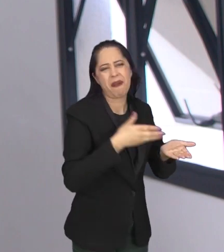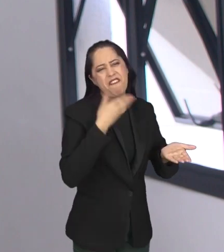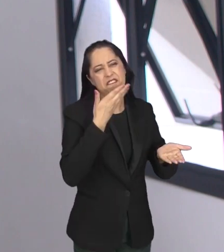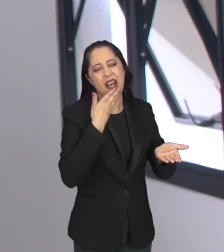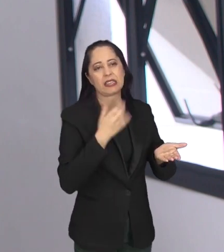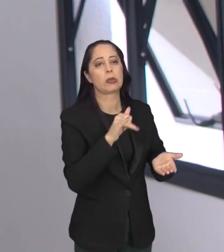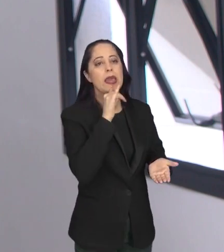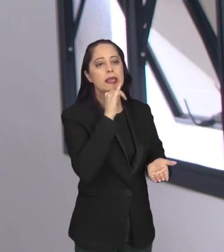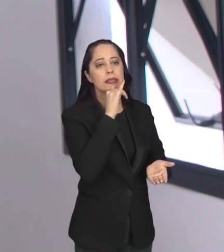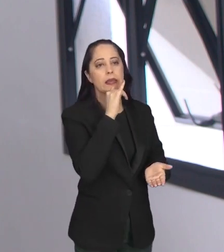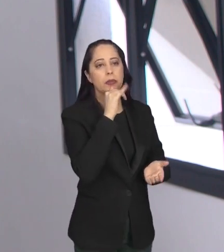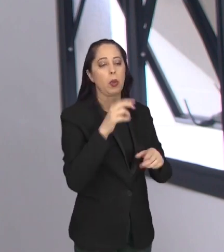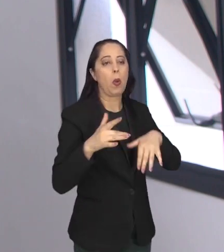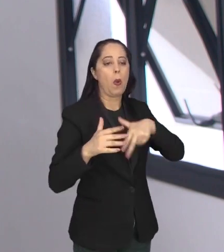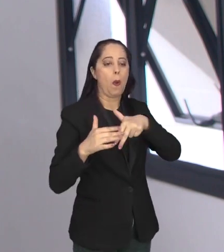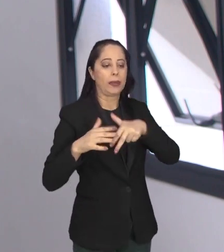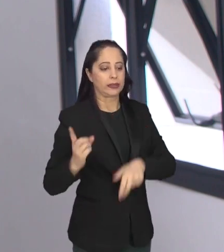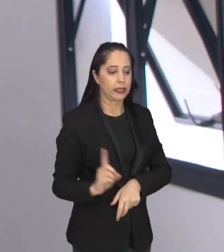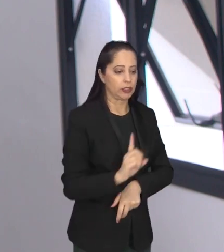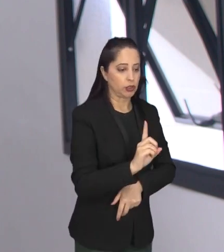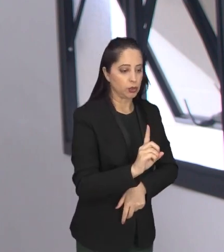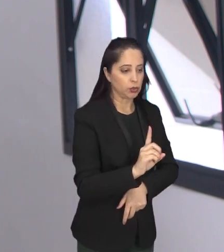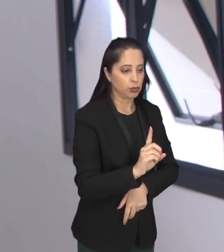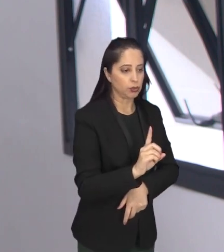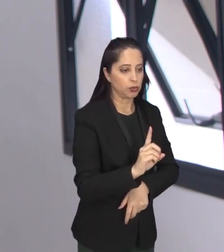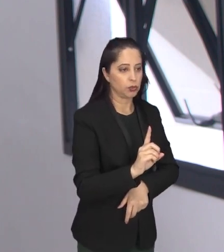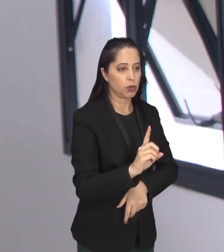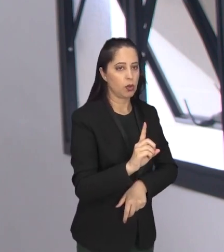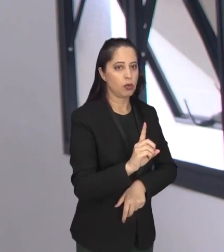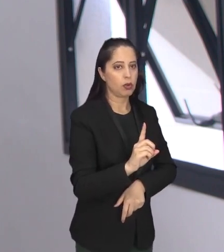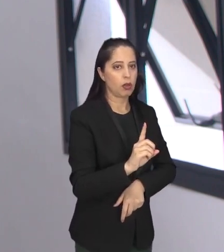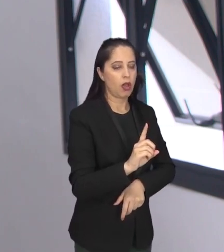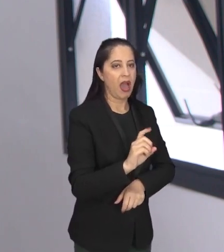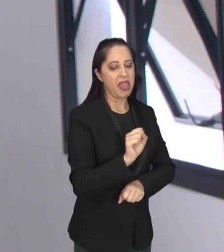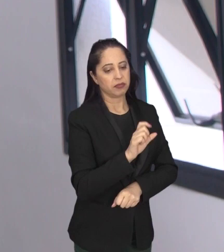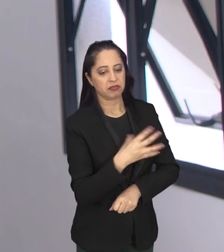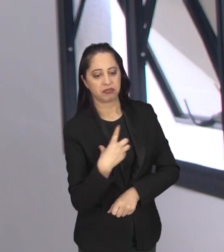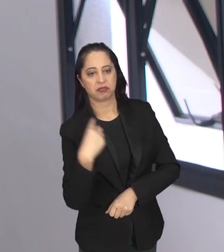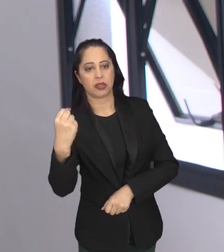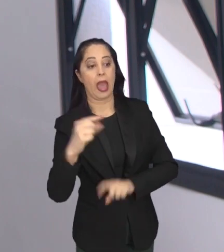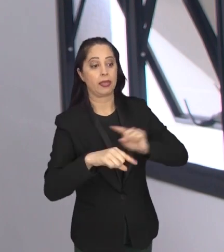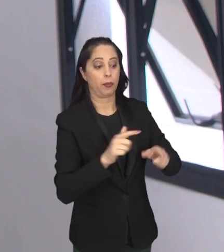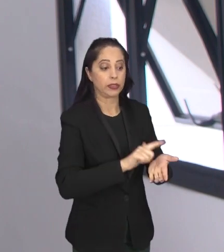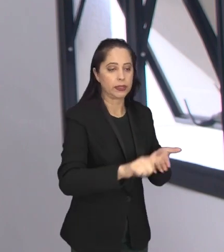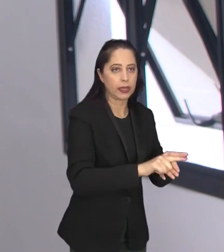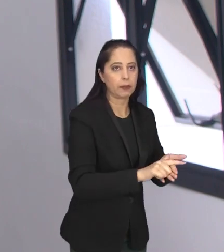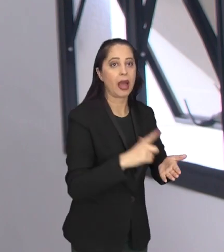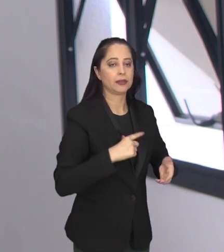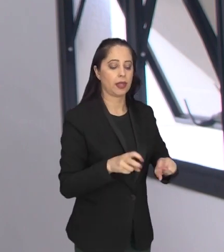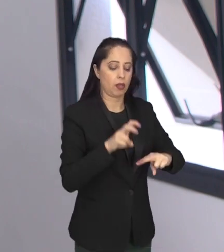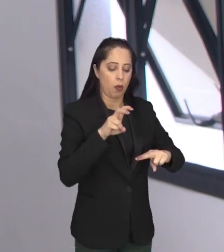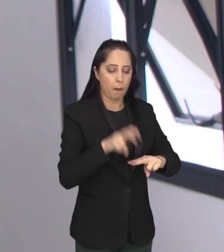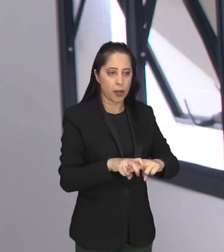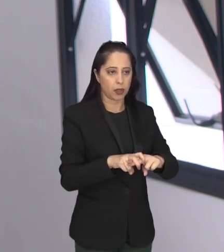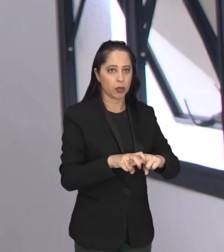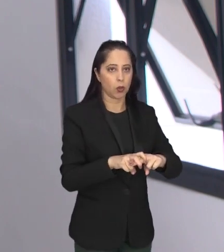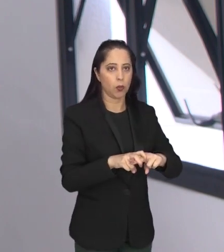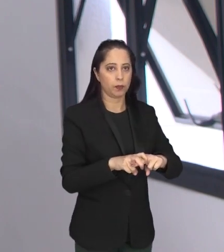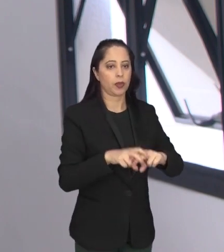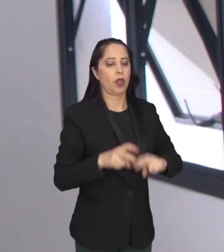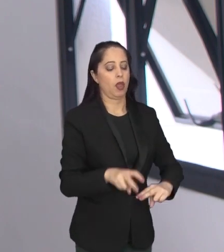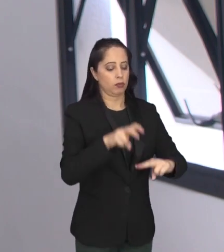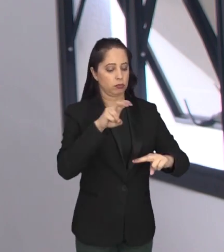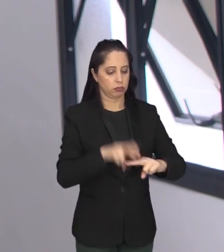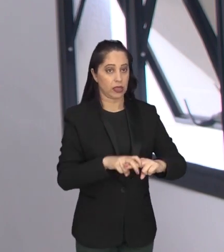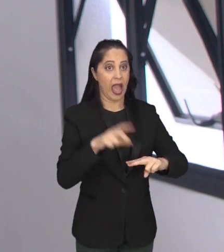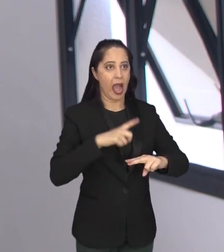limpeza também, quando sai um, entra o outro. Ela tem um banco bem confortável, onde a pessoa ela senta, ela fica de